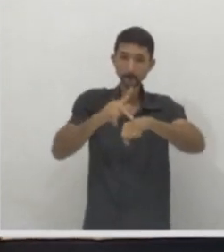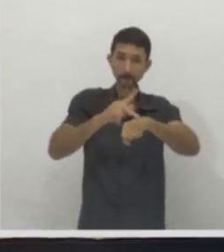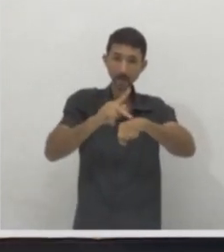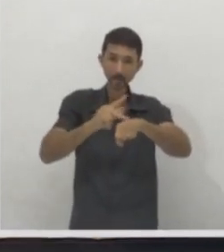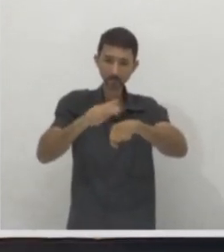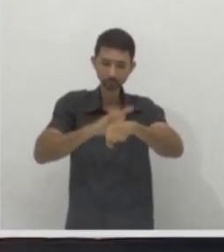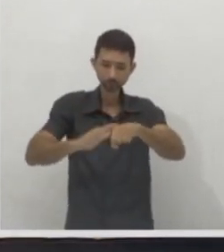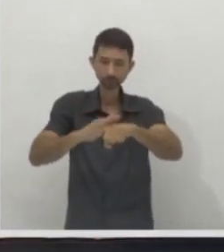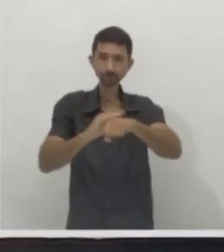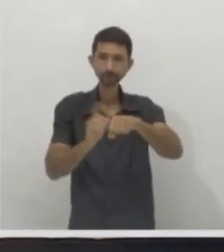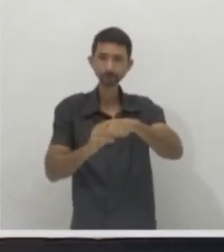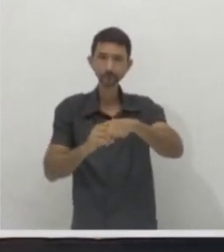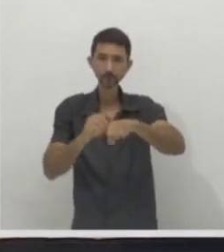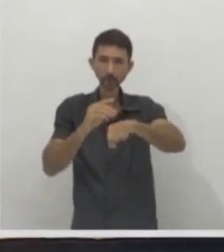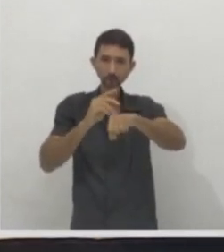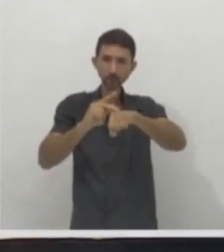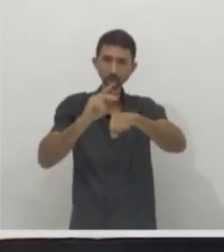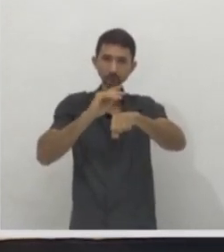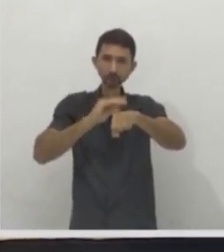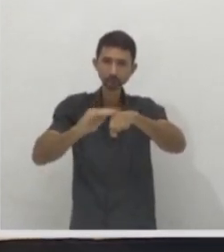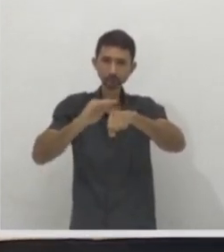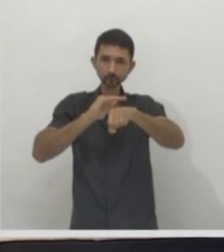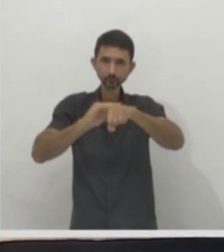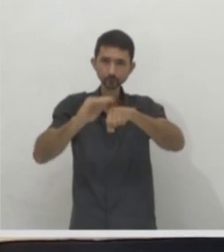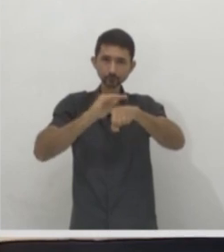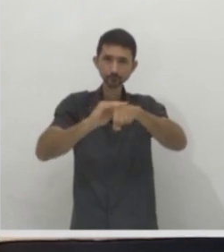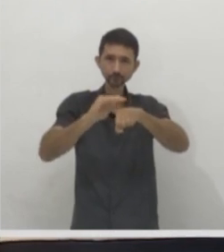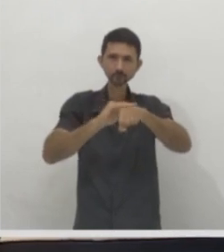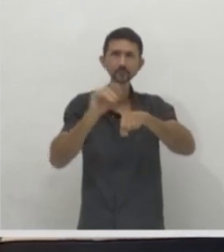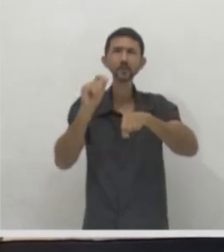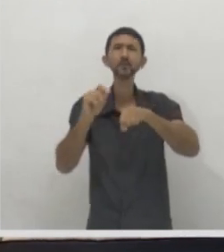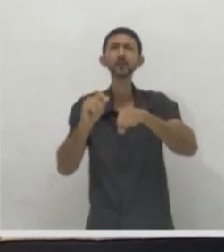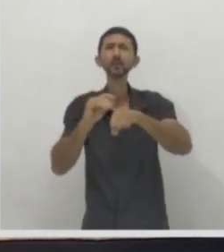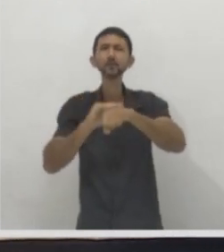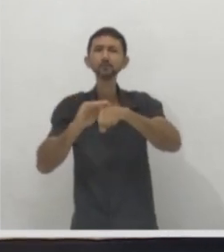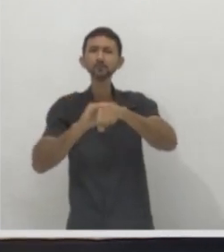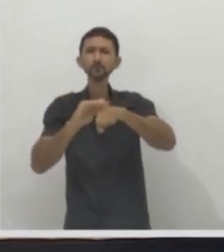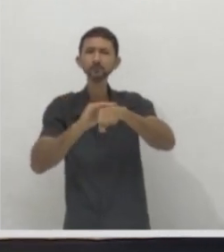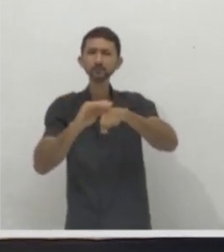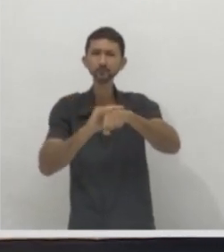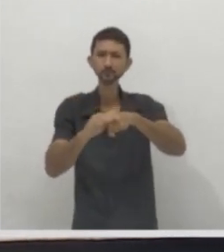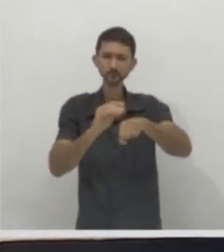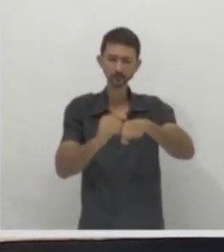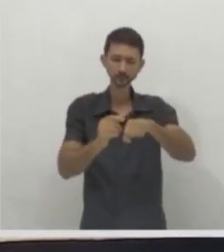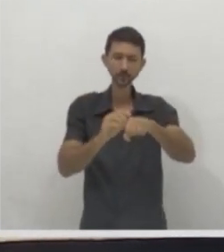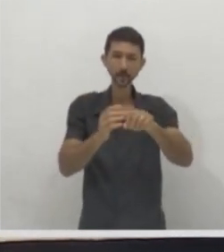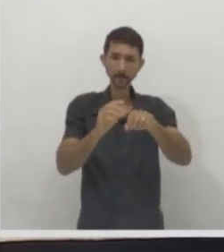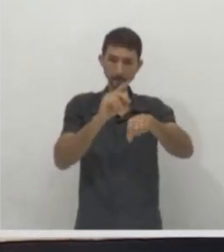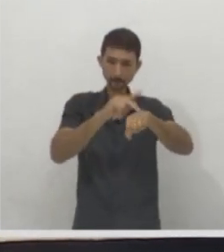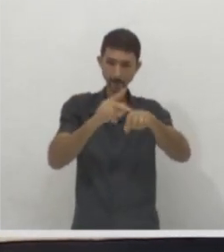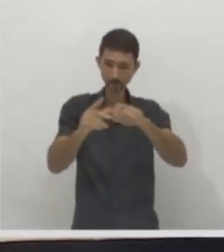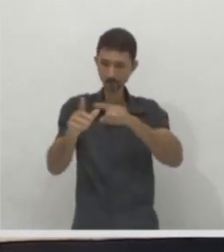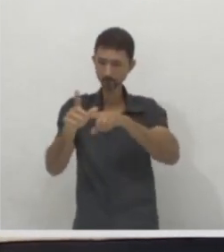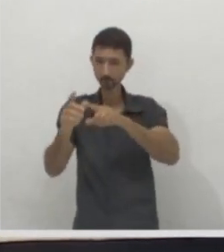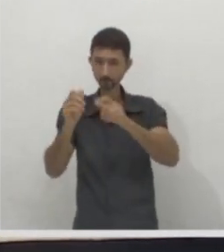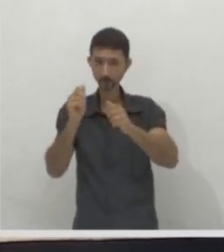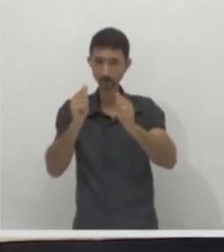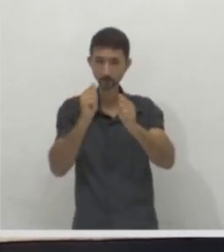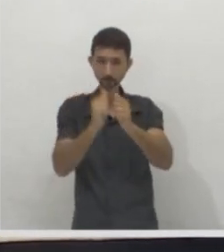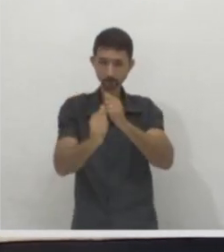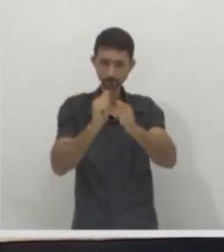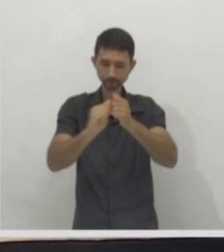período, ela era lascada, pessoal. O que é lascada? Eles batiam uma pedra na outra para